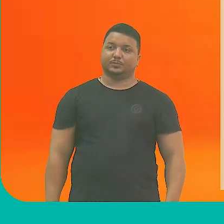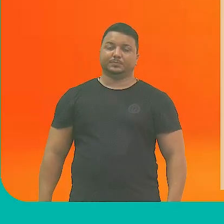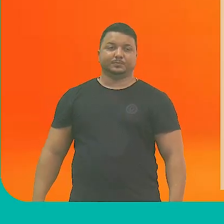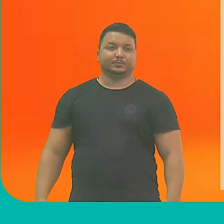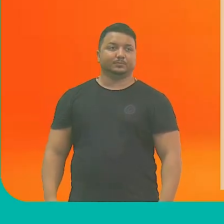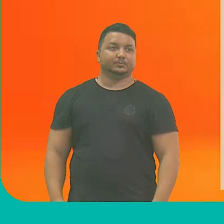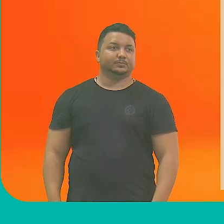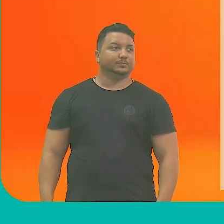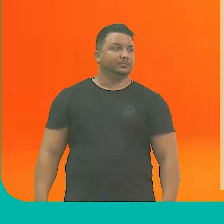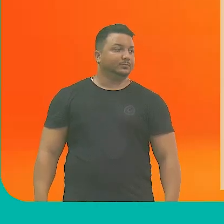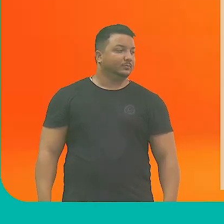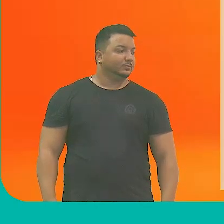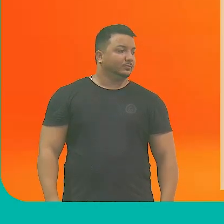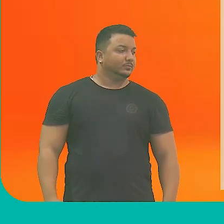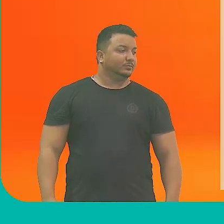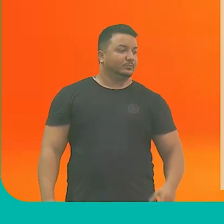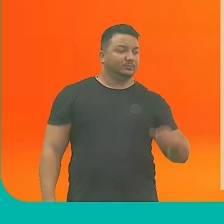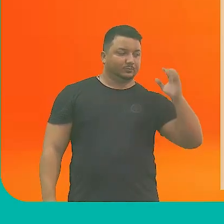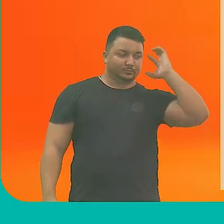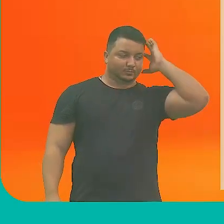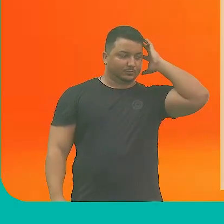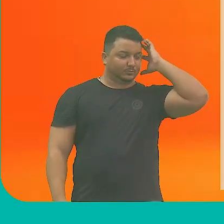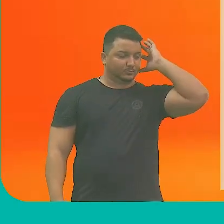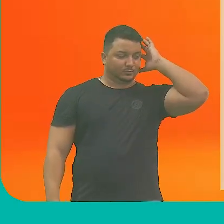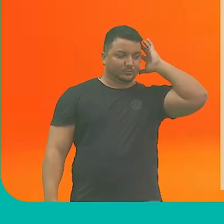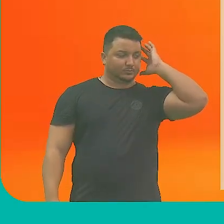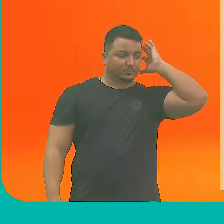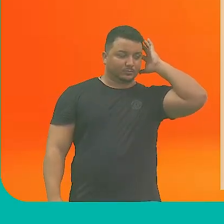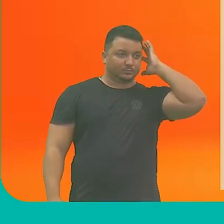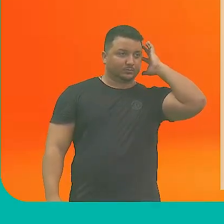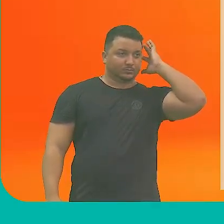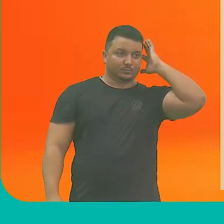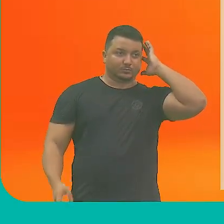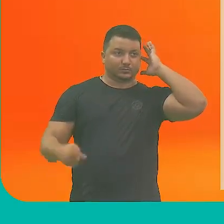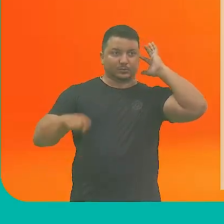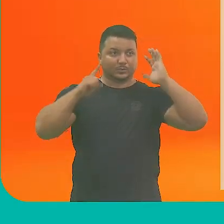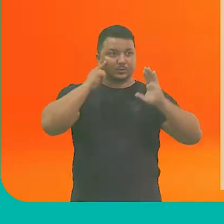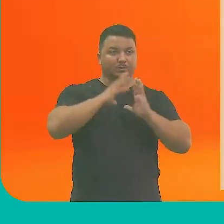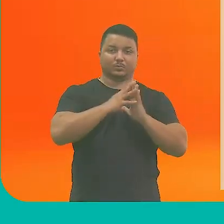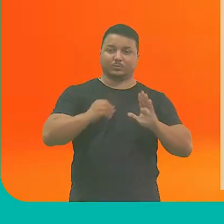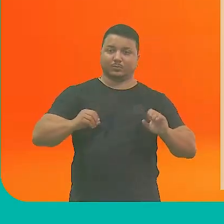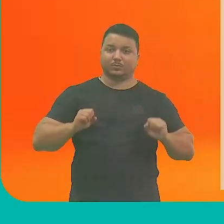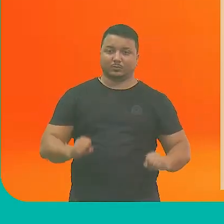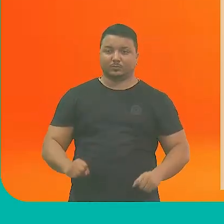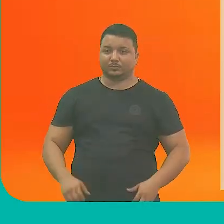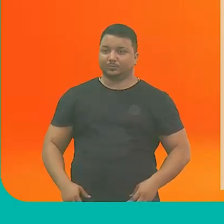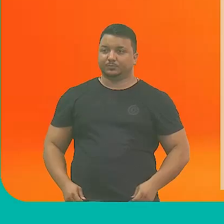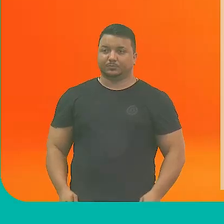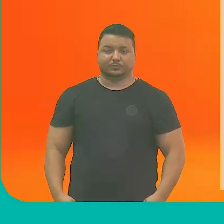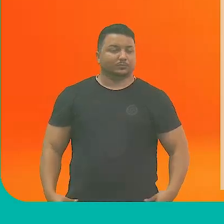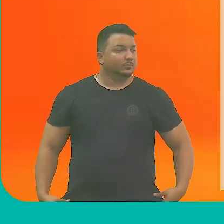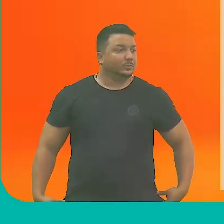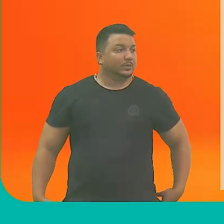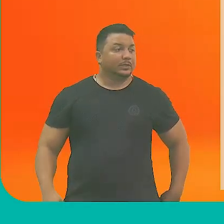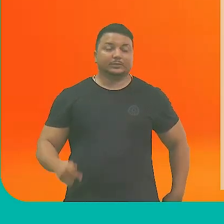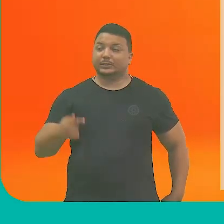3.250. Deixa eu voltar aqui, para que dê tempo para vocês copiarem direitinho. Ó.